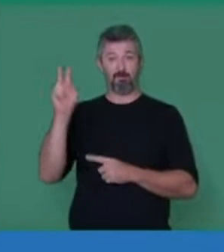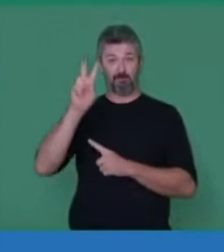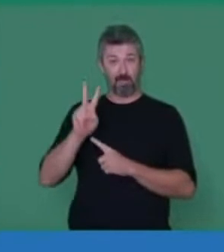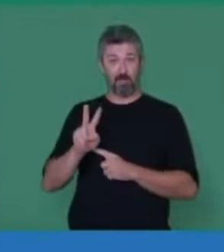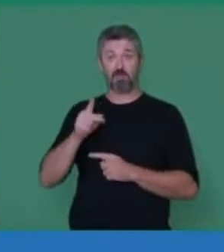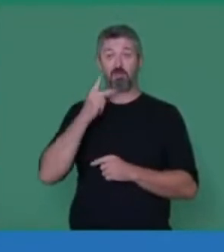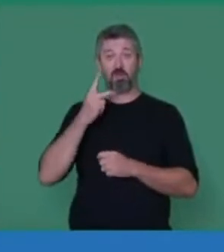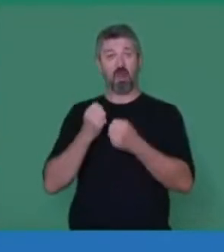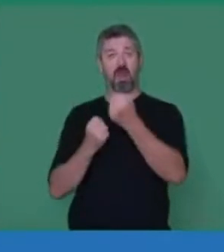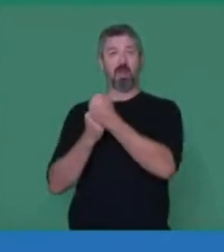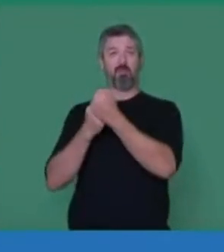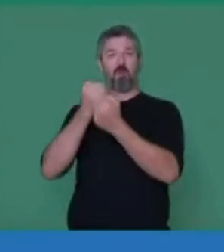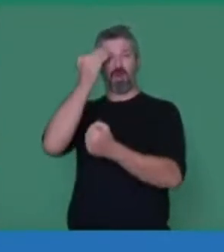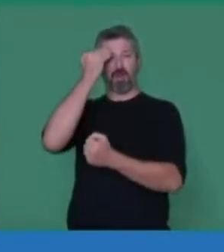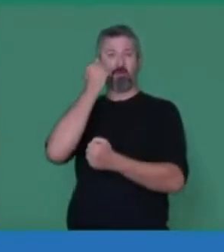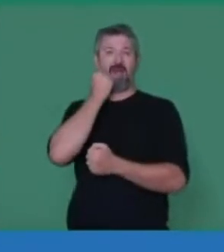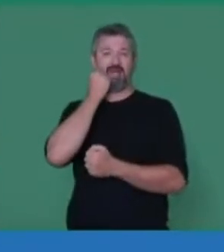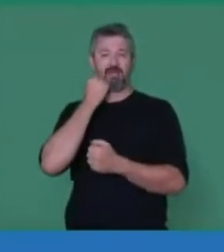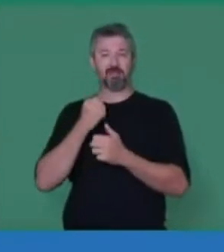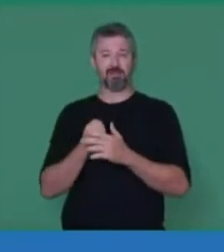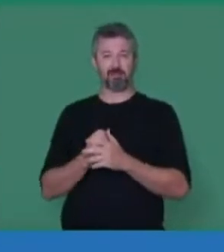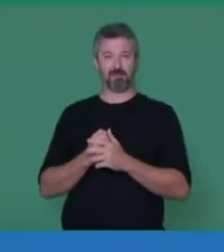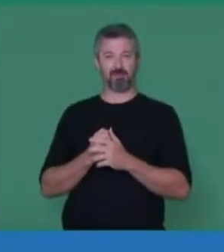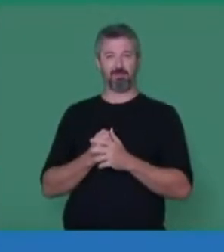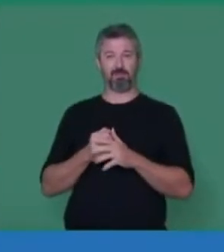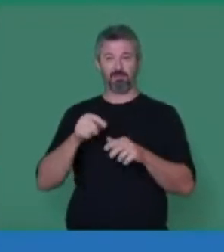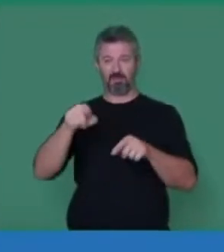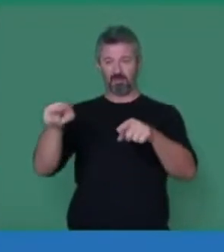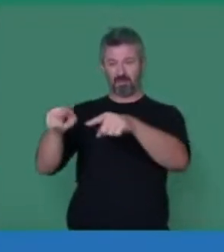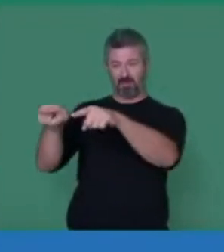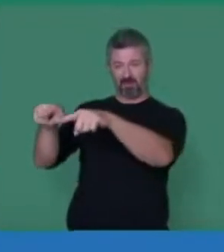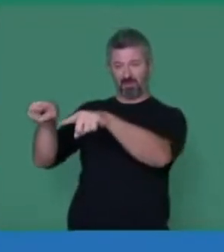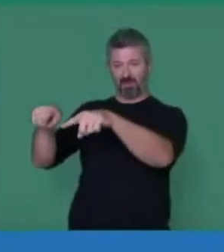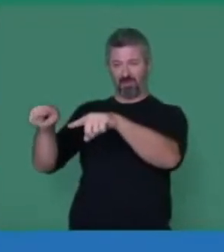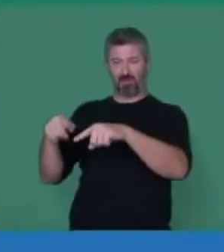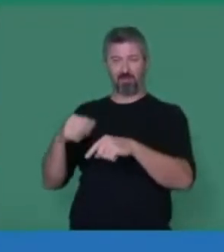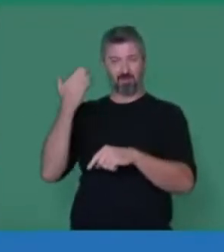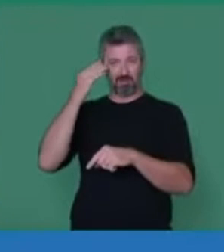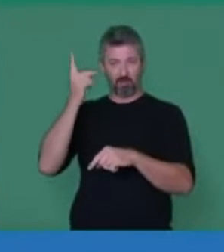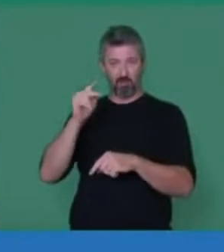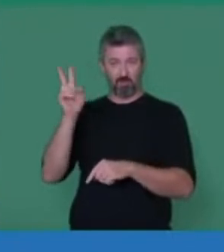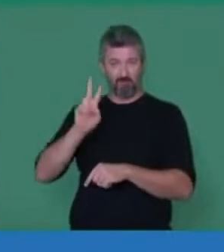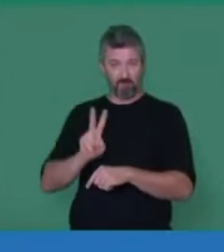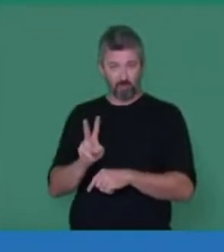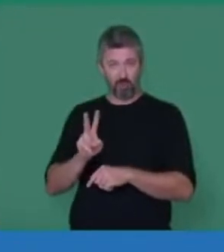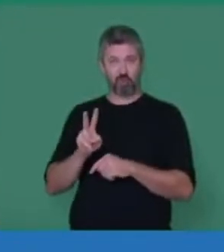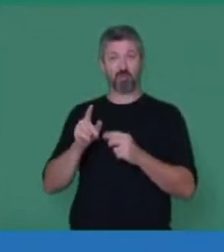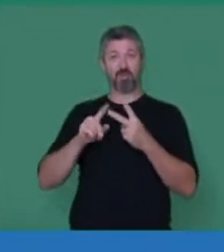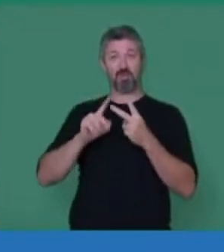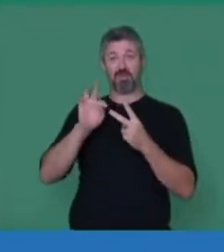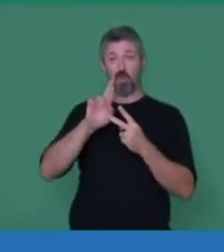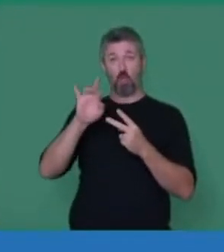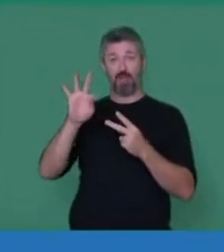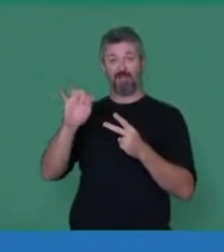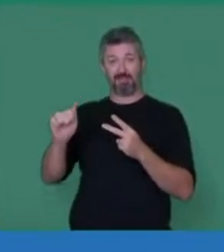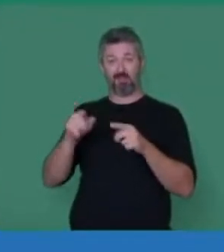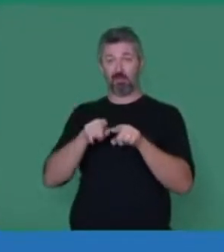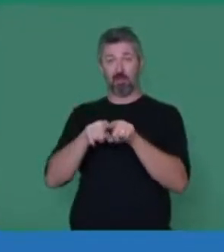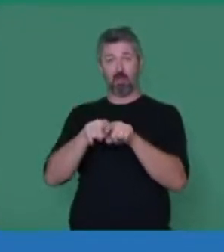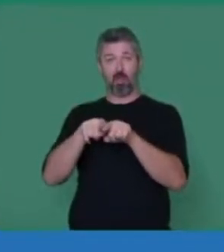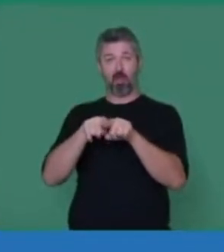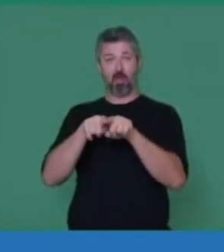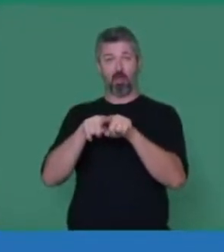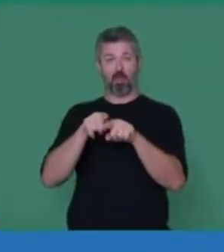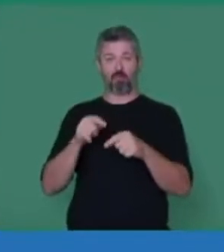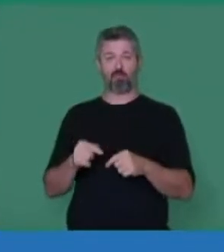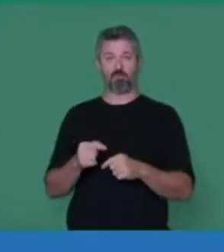declarar apoio ao Hamas. E esse pessoal aqui, ó, não entende que Venezuela e terrorismo estão conectados. Recebem aqui